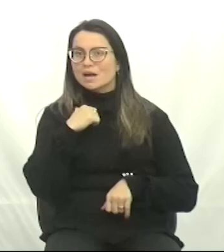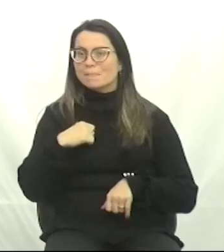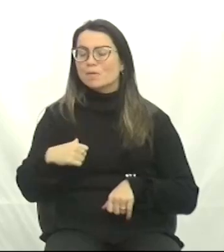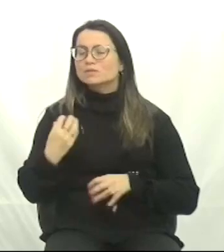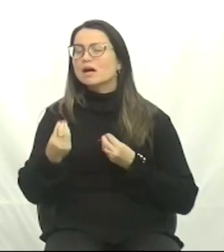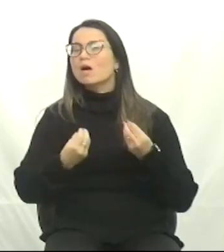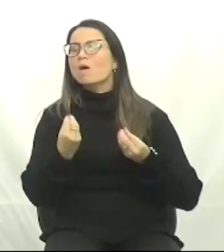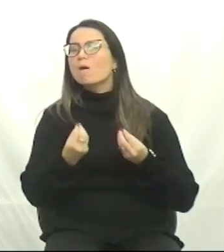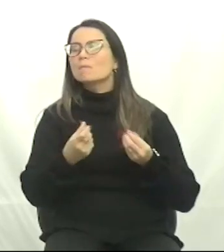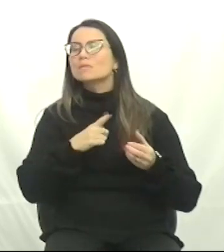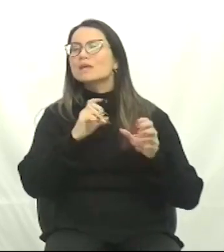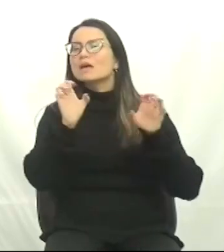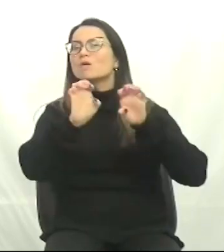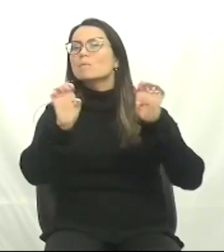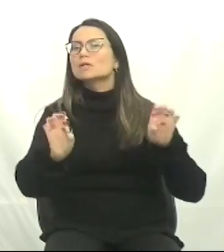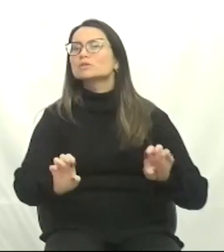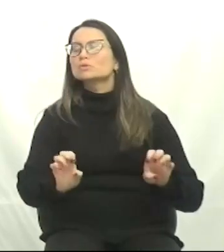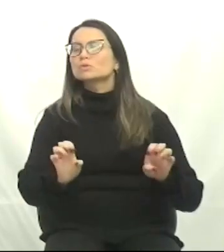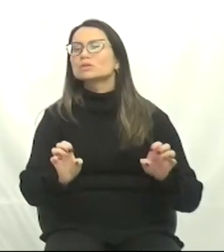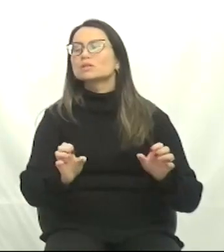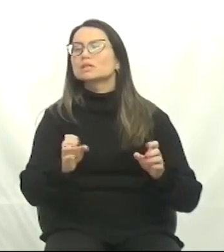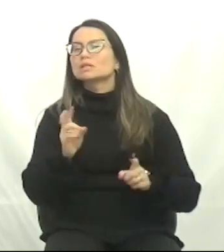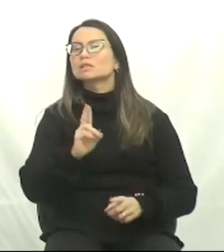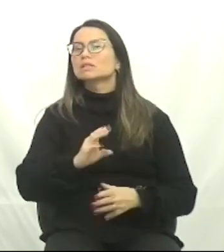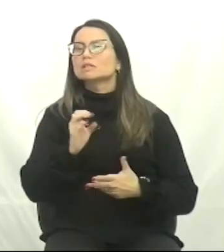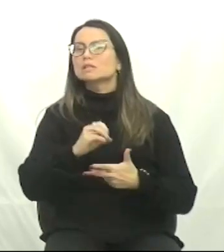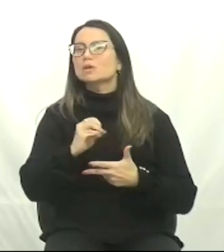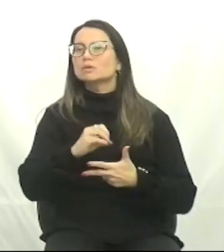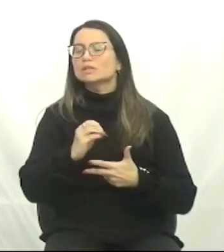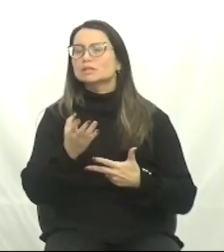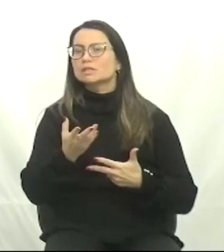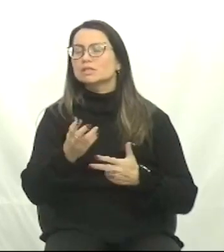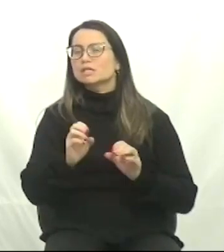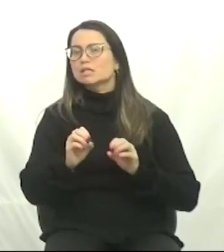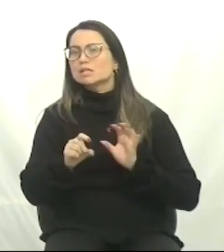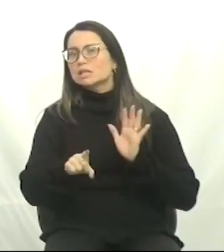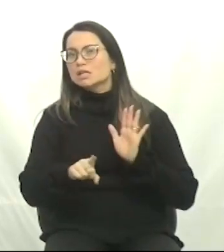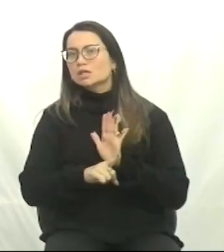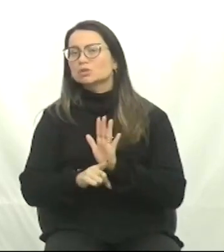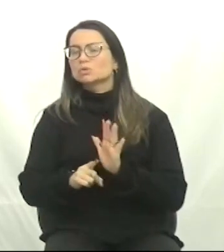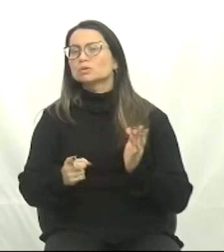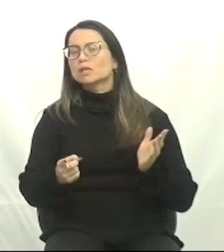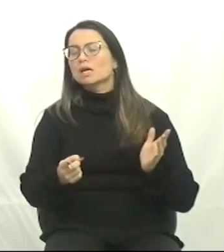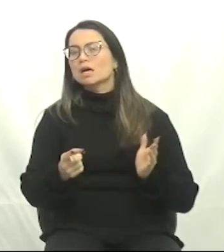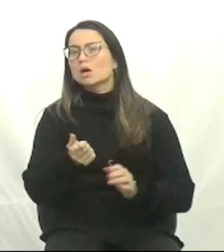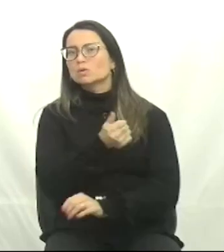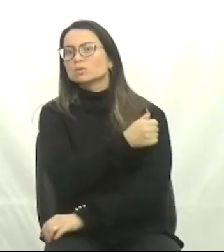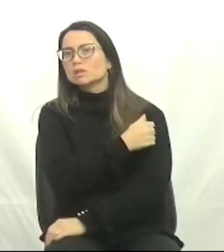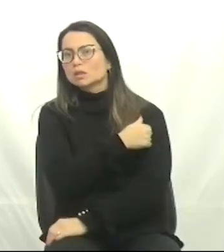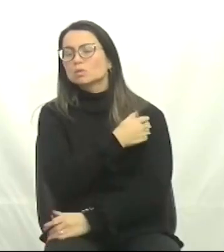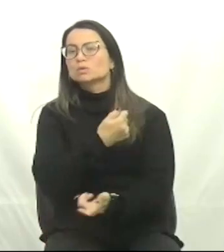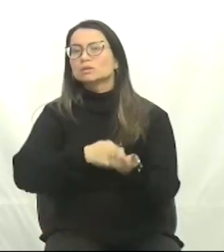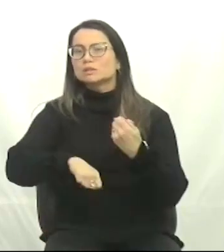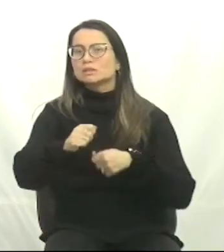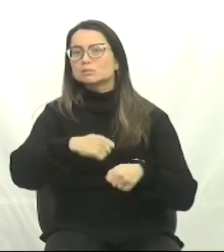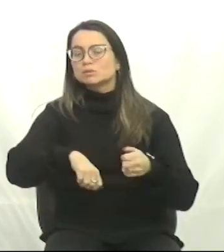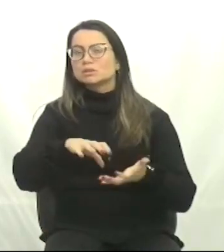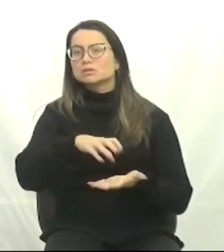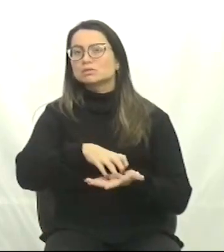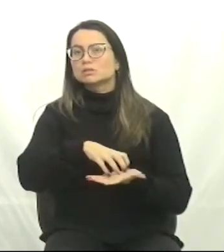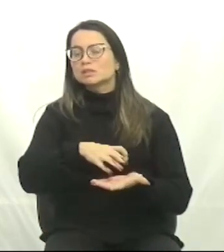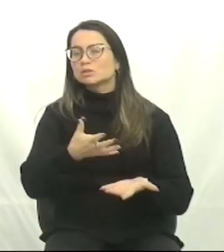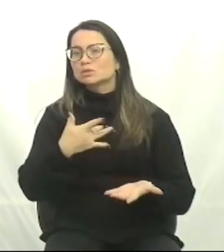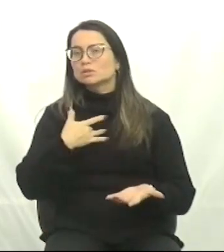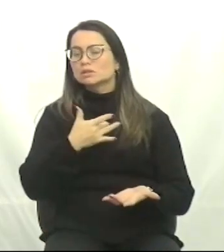estrutura de uma universidade que é capaz, com seus alunos e professores, gerir uma unidade básica de saúde